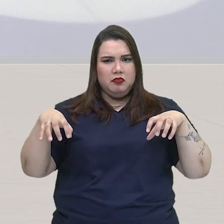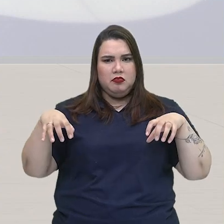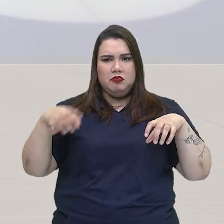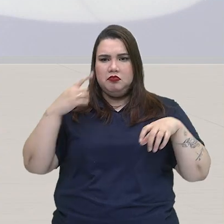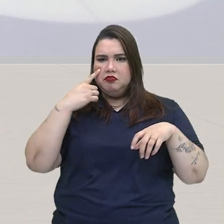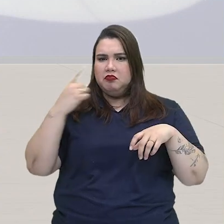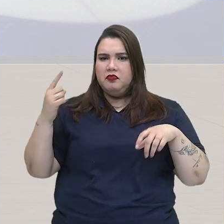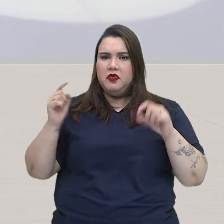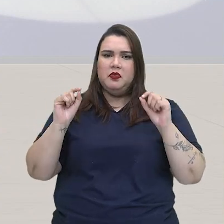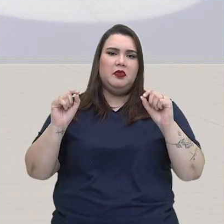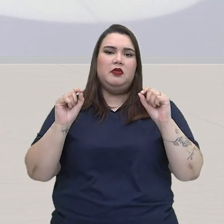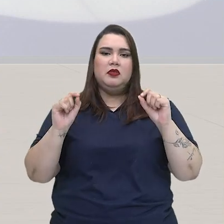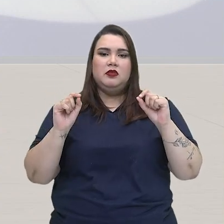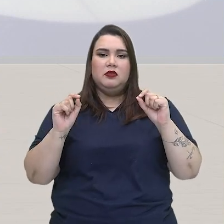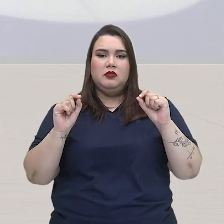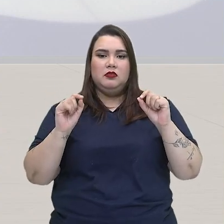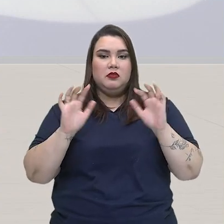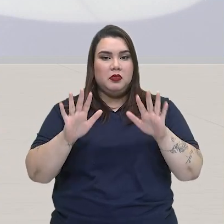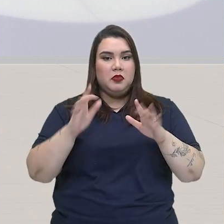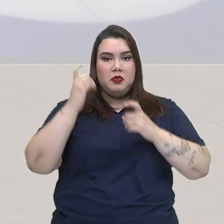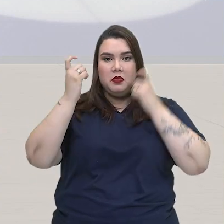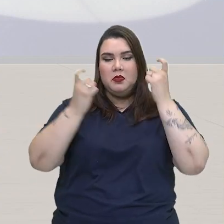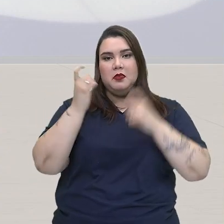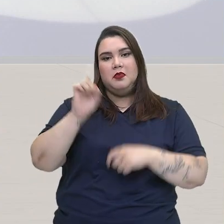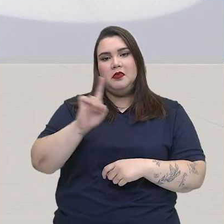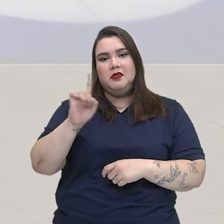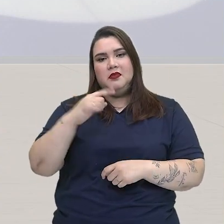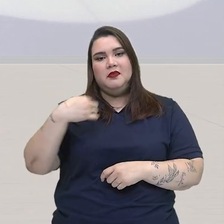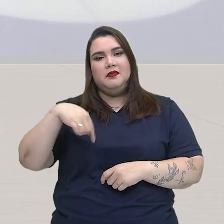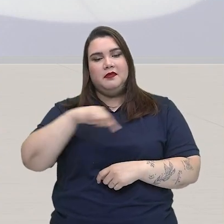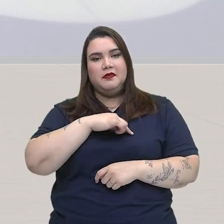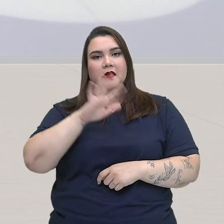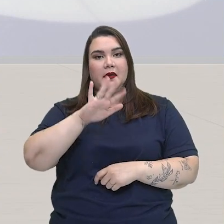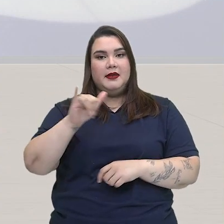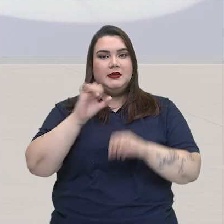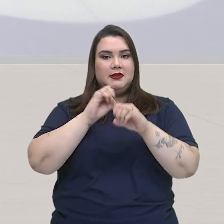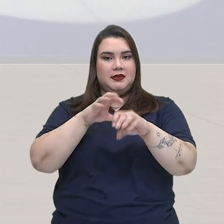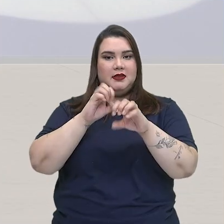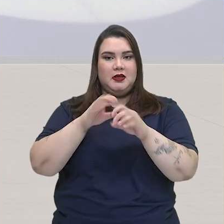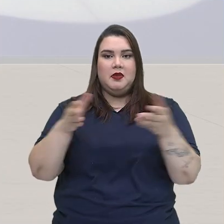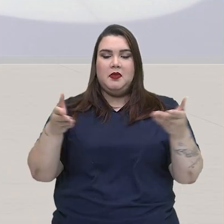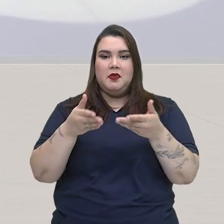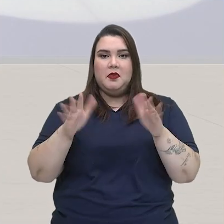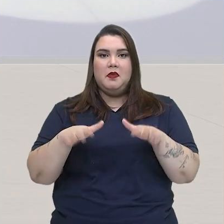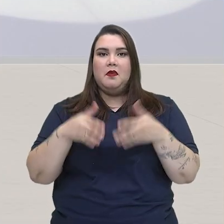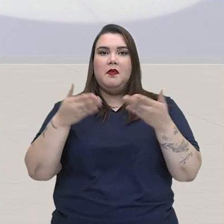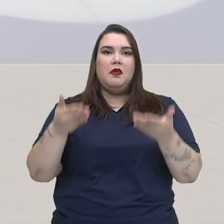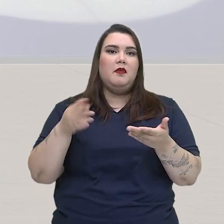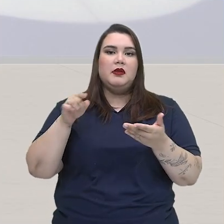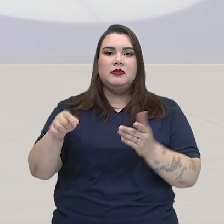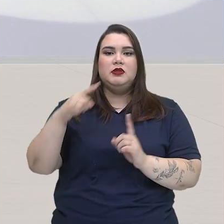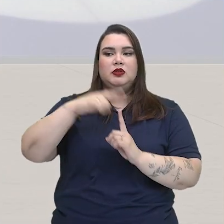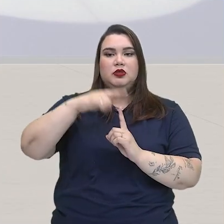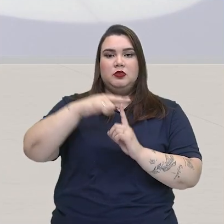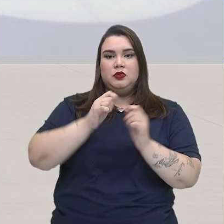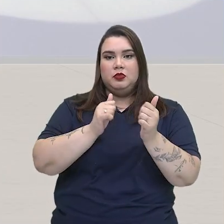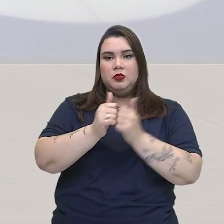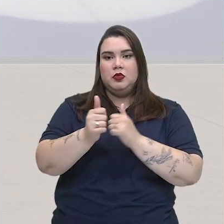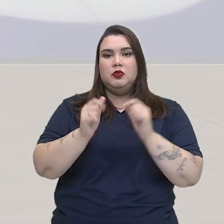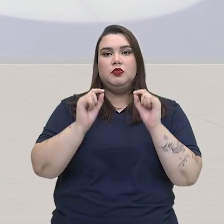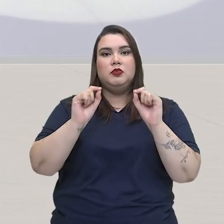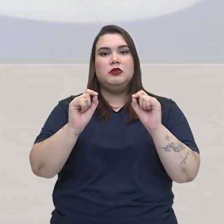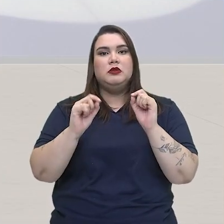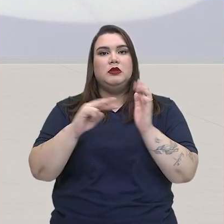se preocupem, porque vocês vão aprender qual é a dinâmica desse curling e o que são, né, esses